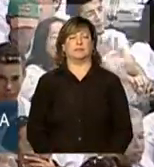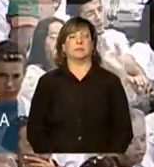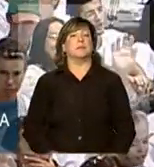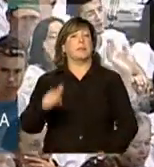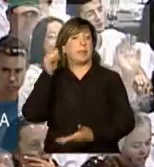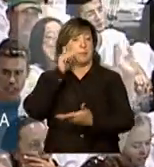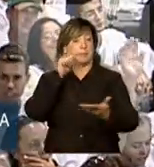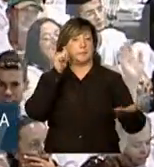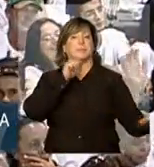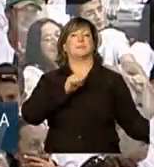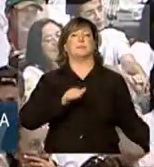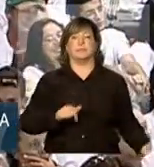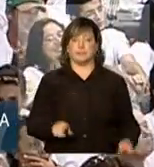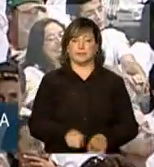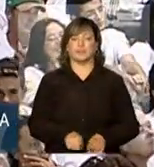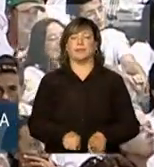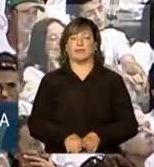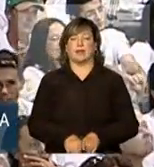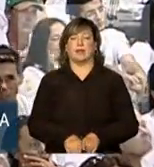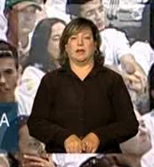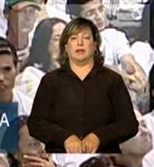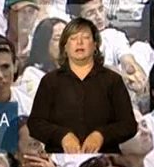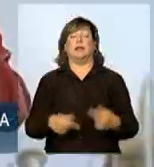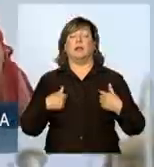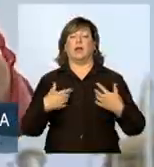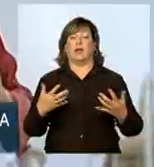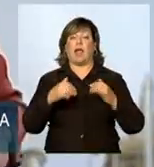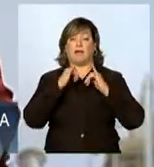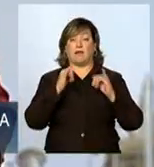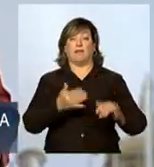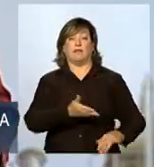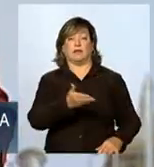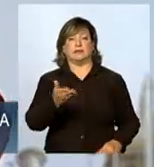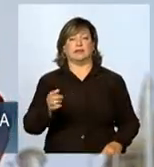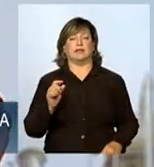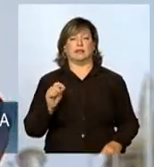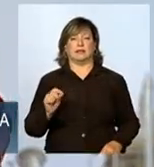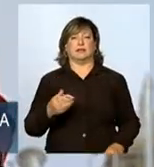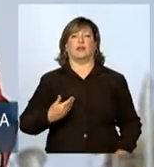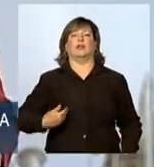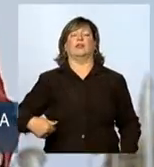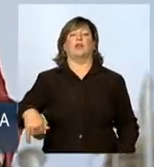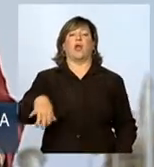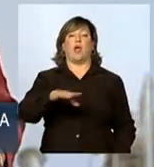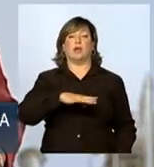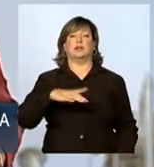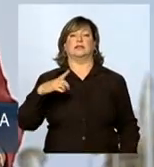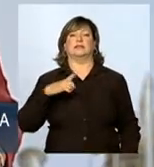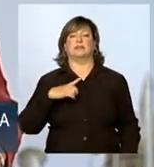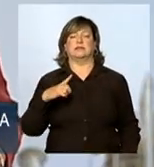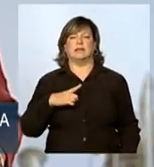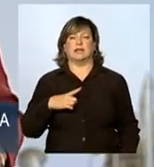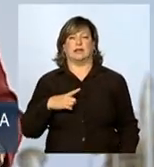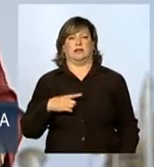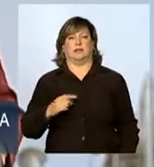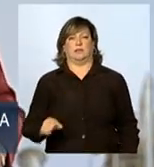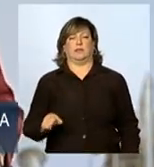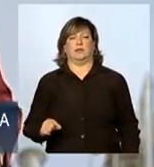Das mulheres. Eu queria dizer para vocês que nós temos ficado